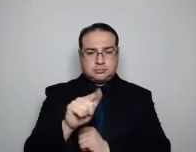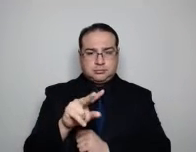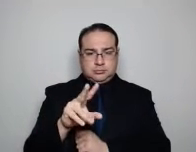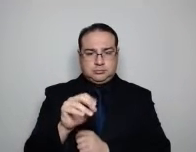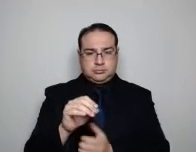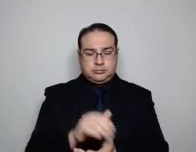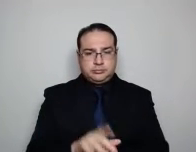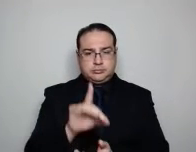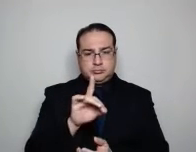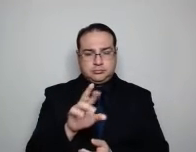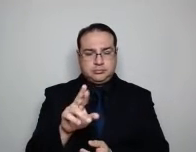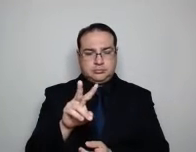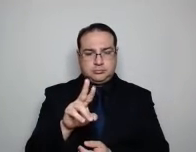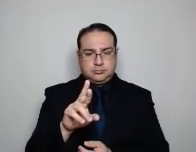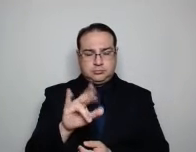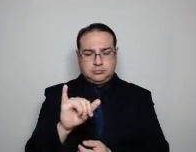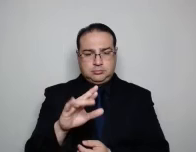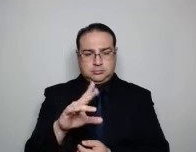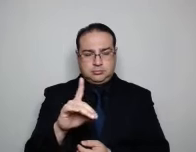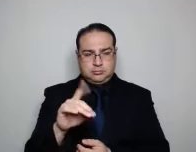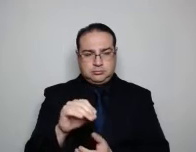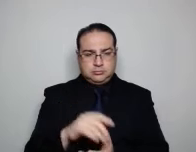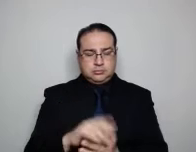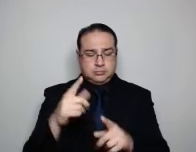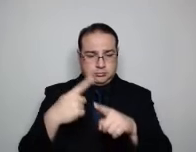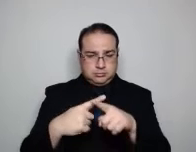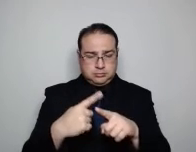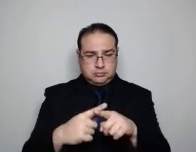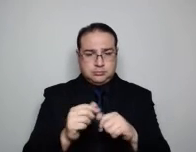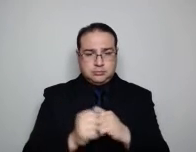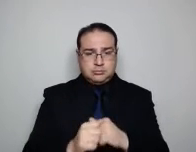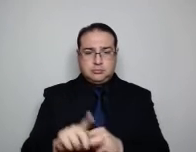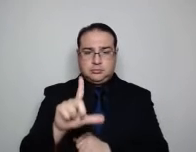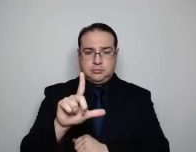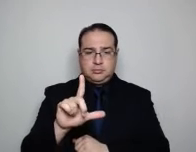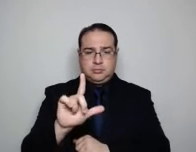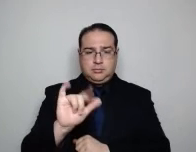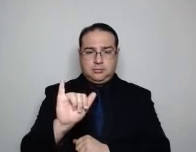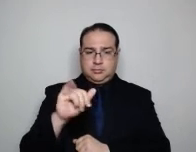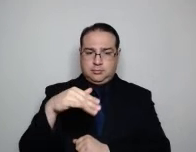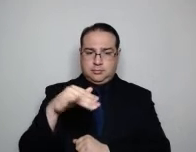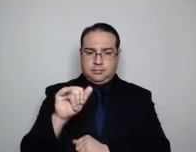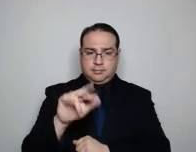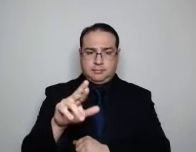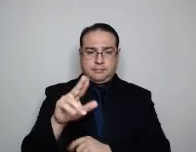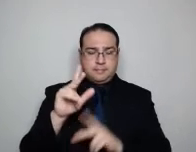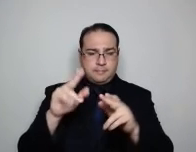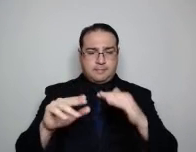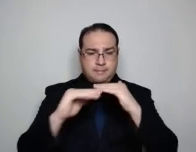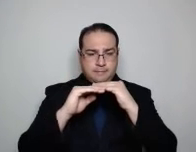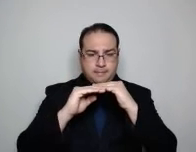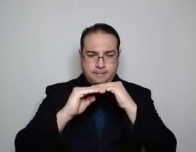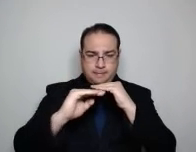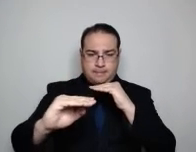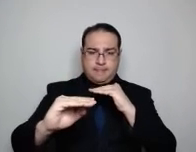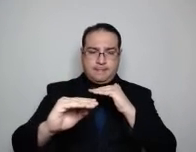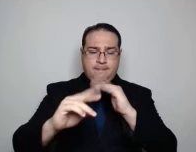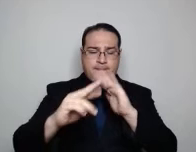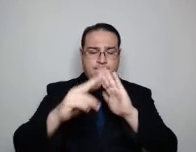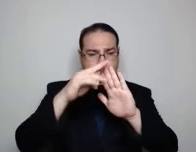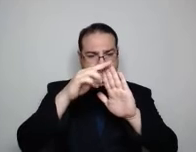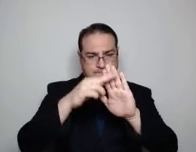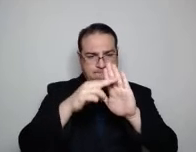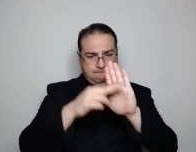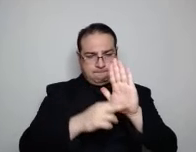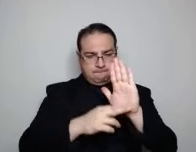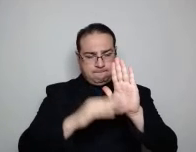foi dada, ela manteve os mesmos termos da ação principal, entendeu? Porque ficaria, vamos dizer, vou dar só um exemplo. Se o